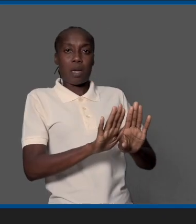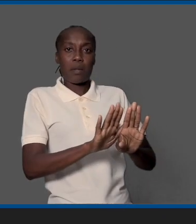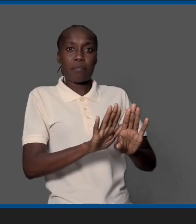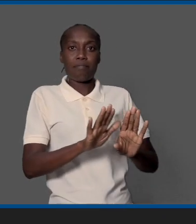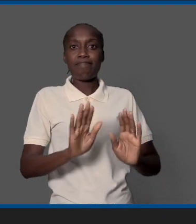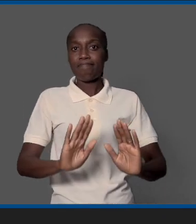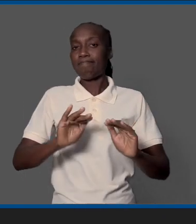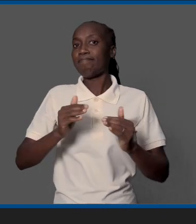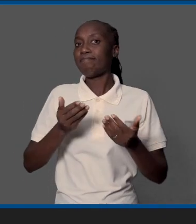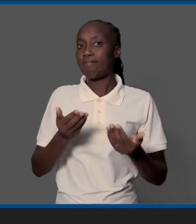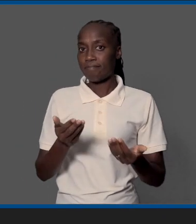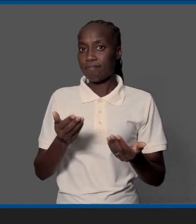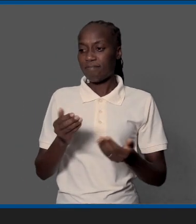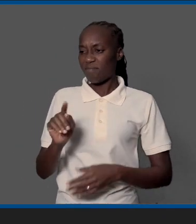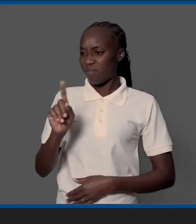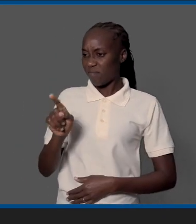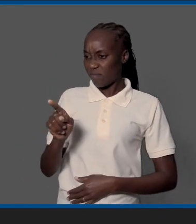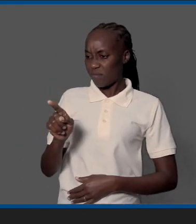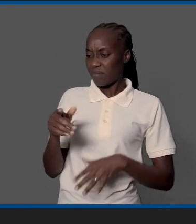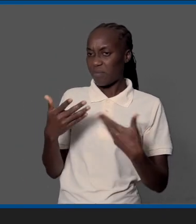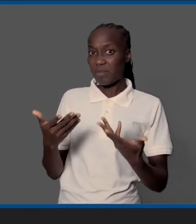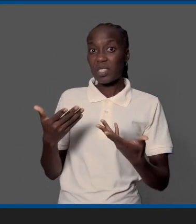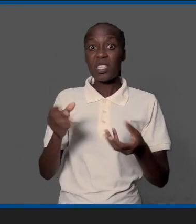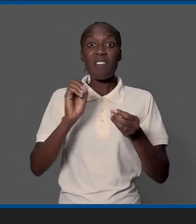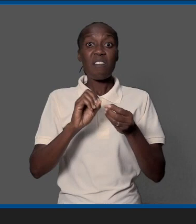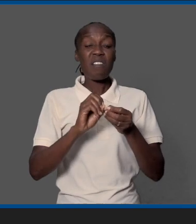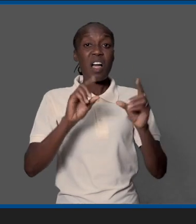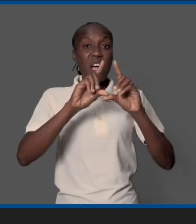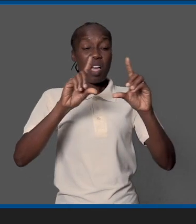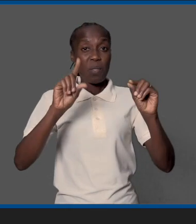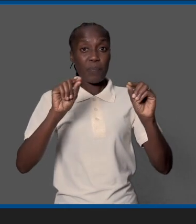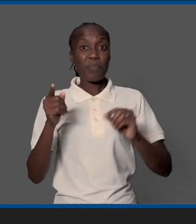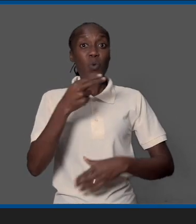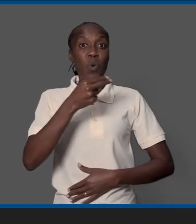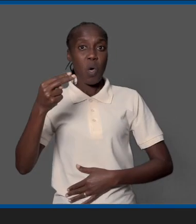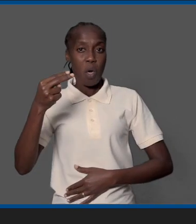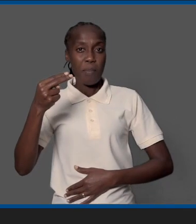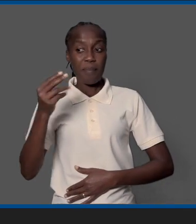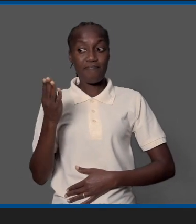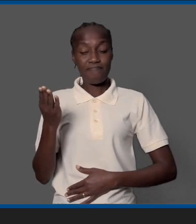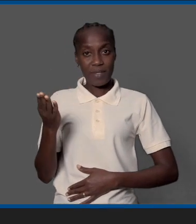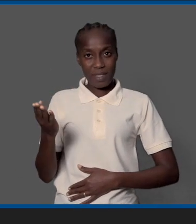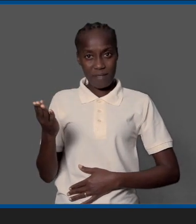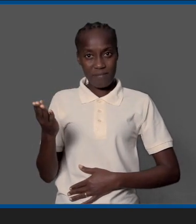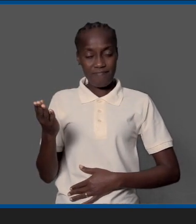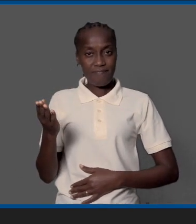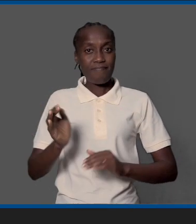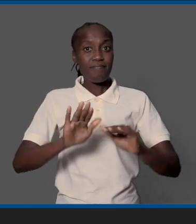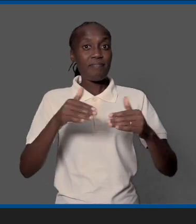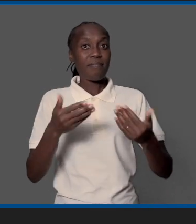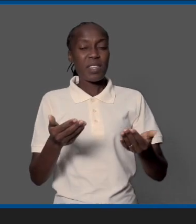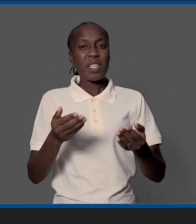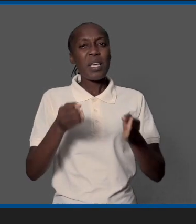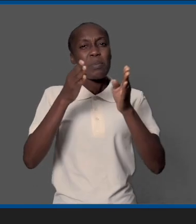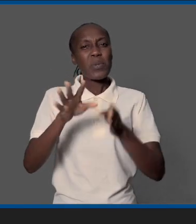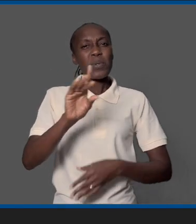-19 tudo parou. O processo que nós temos aqui, nem salário nem nada, não conseguimos dar, está tudo mal,